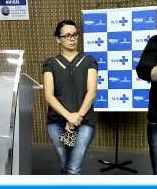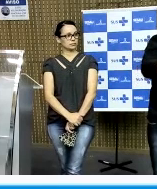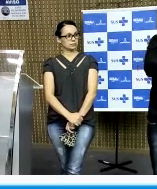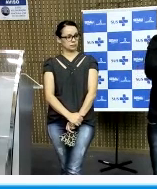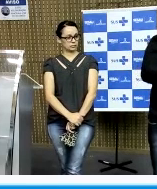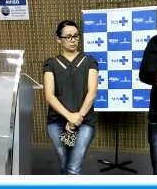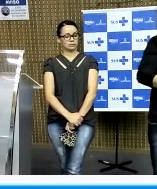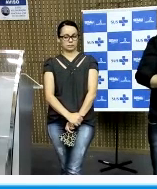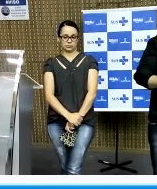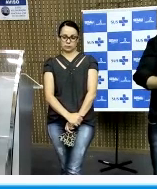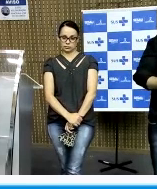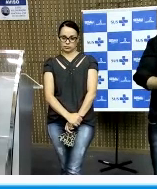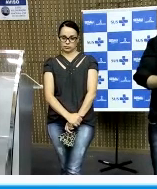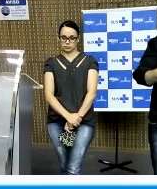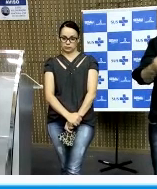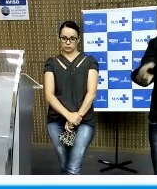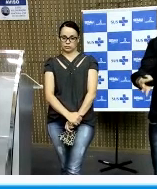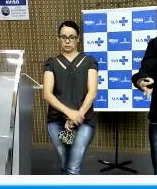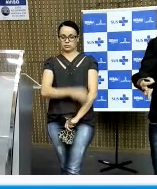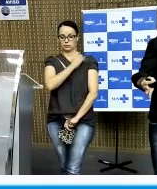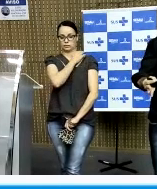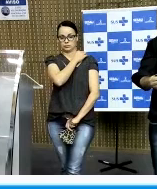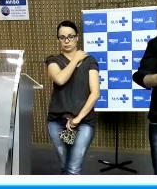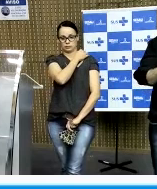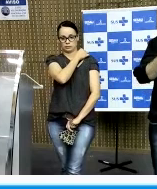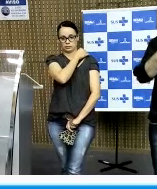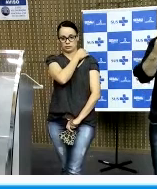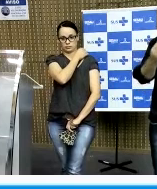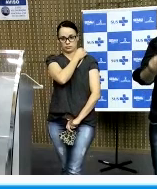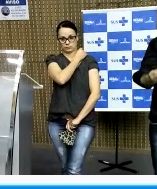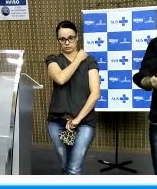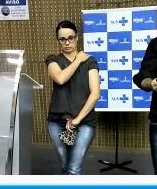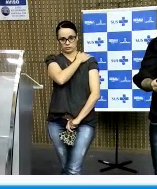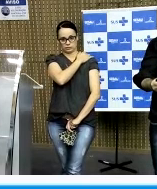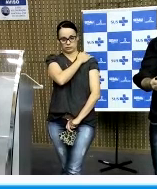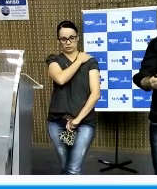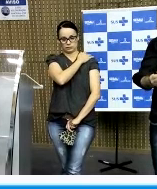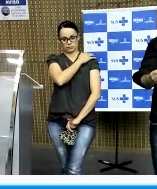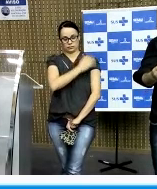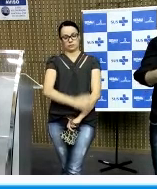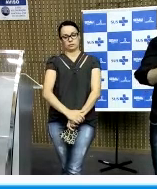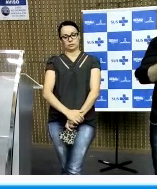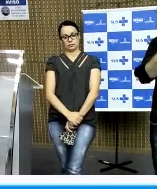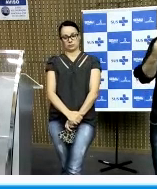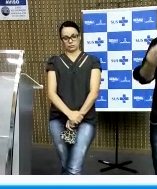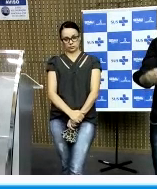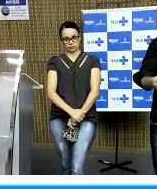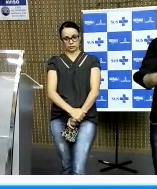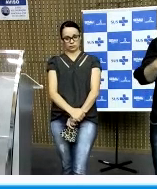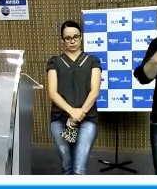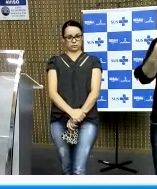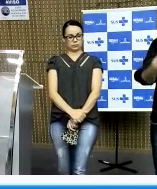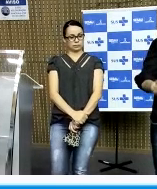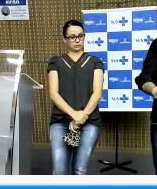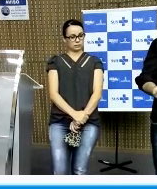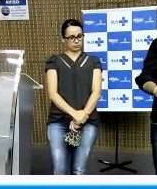de pronto, imediatamente ela é garantida, tá? O acesso ele é garantido, independente de certidão de nascimento, independente de